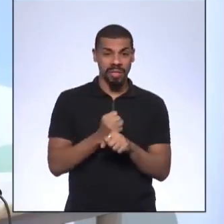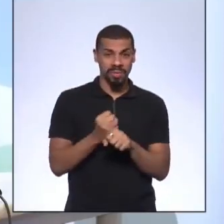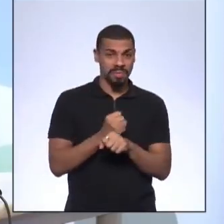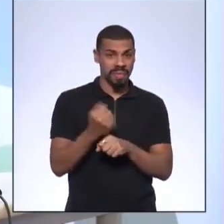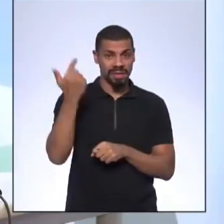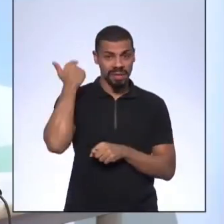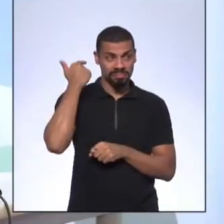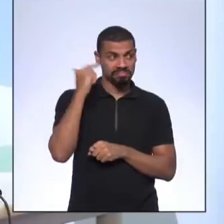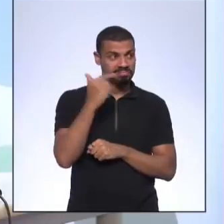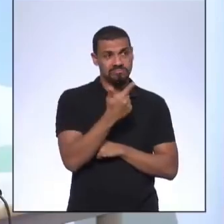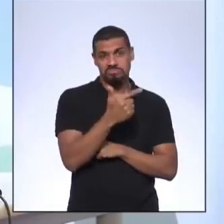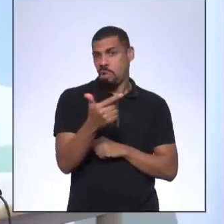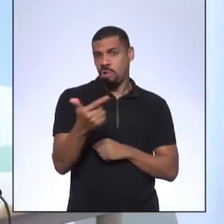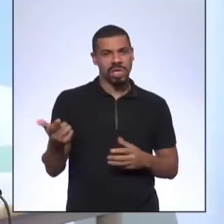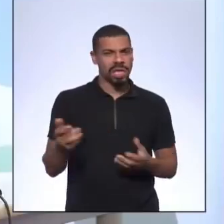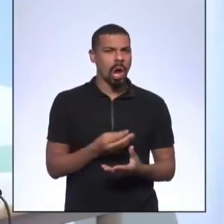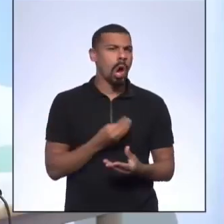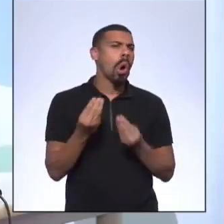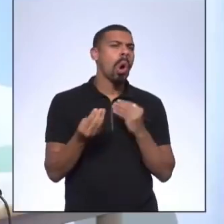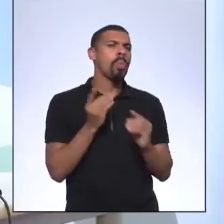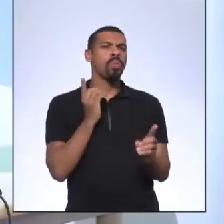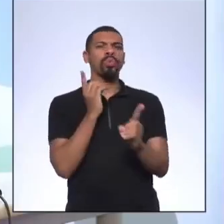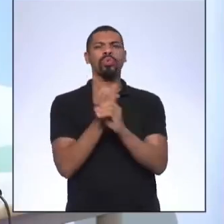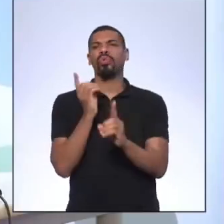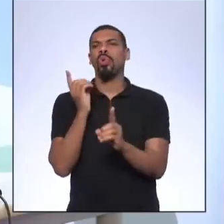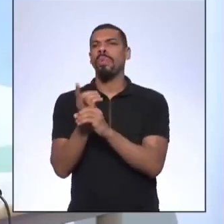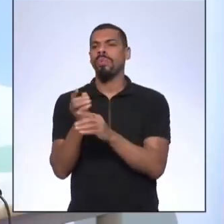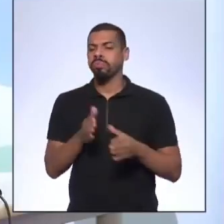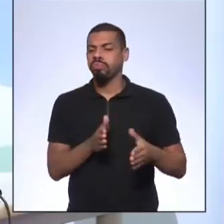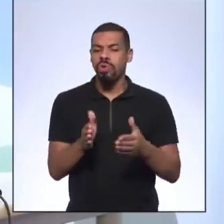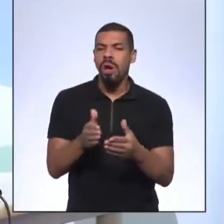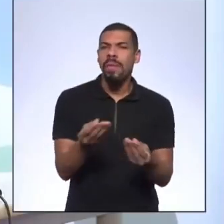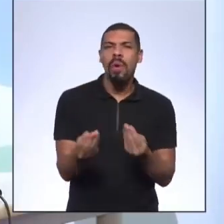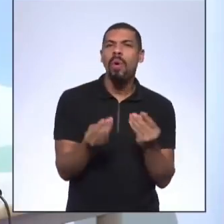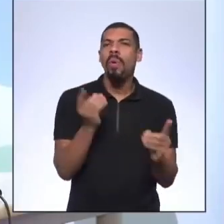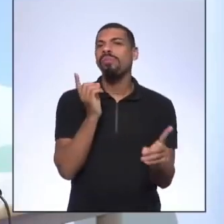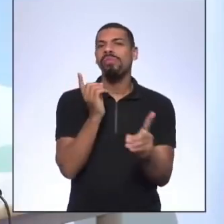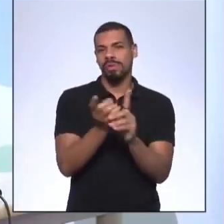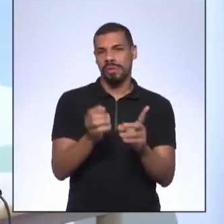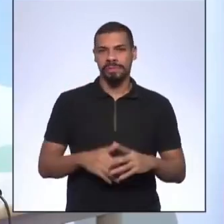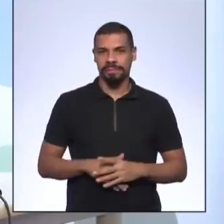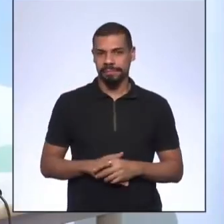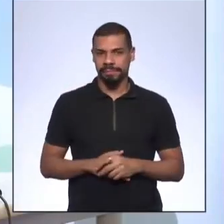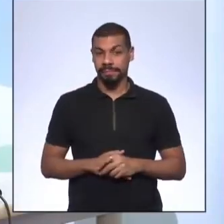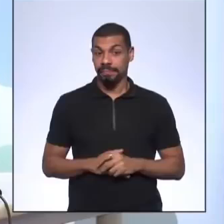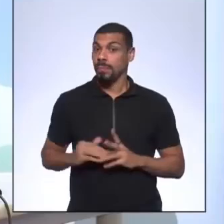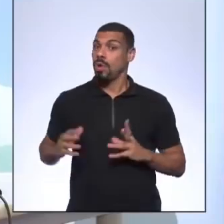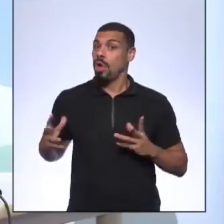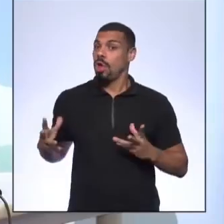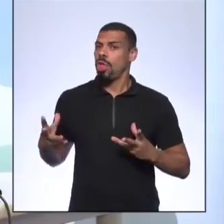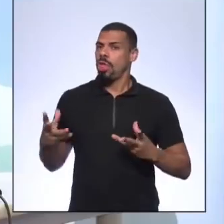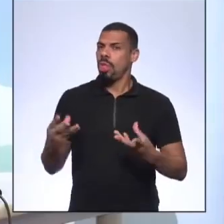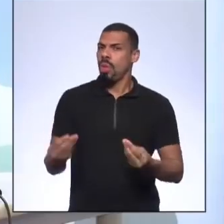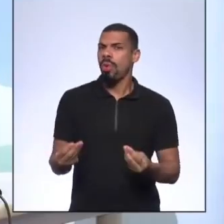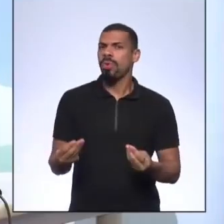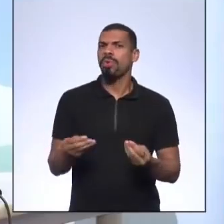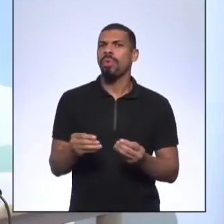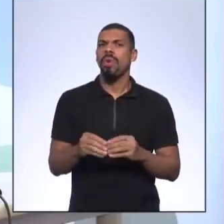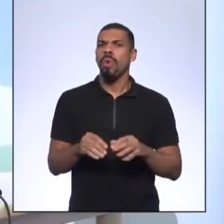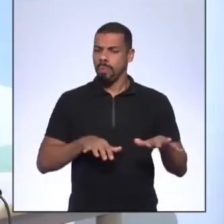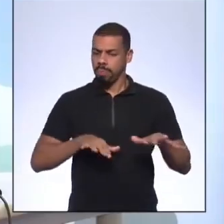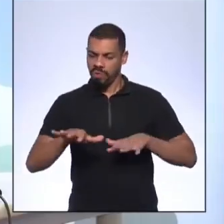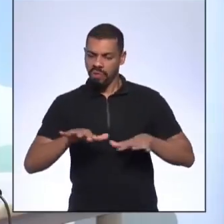tinha, não. Então, para você descobrir uma nova rota que não fosse pelo Mar Mediterrâneo, todo um movimento